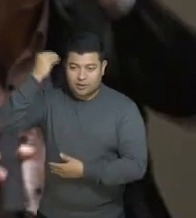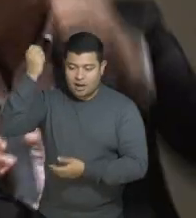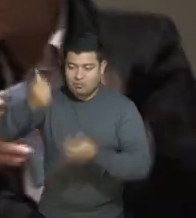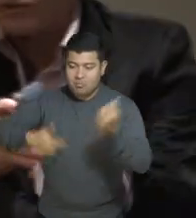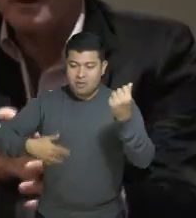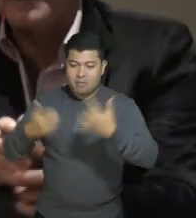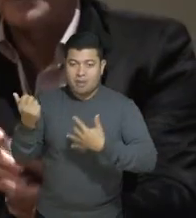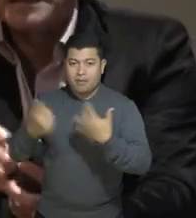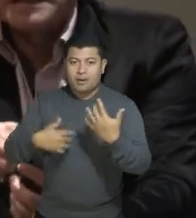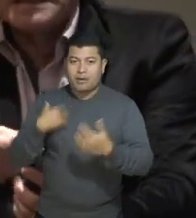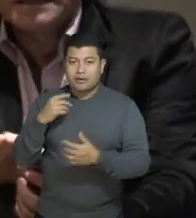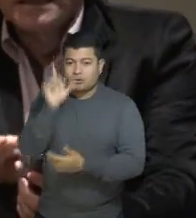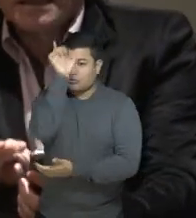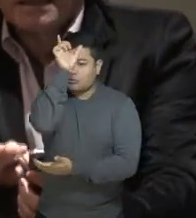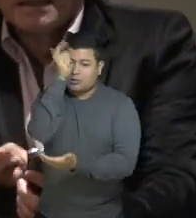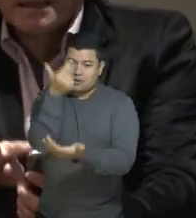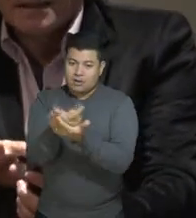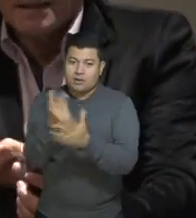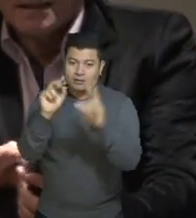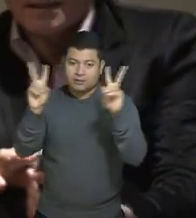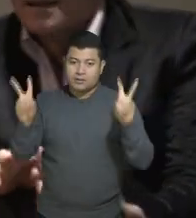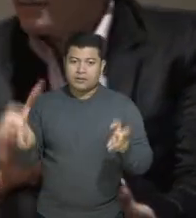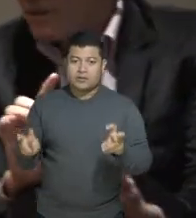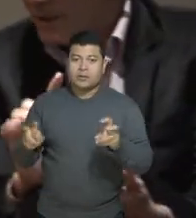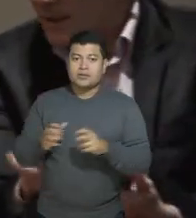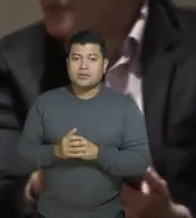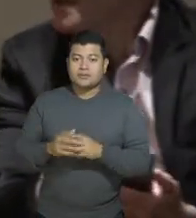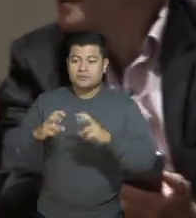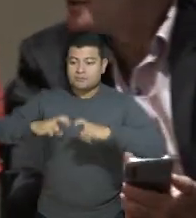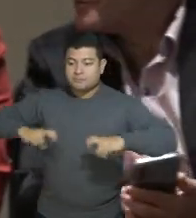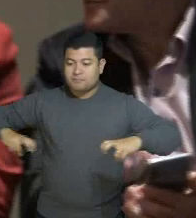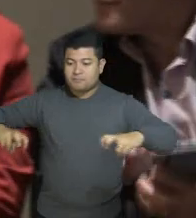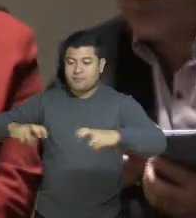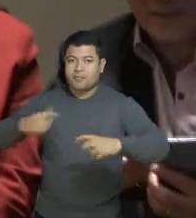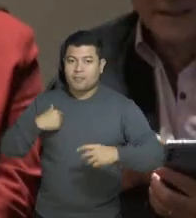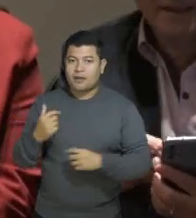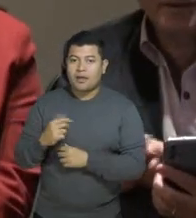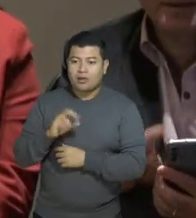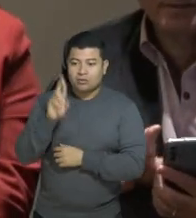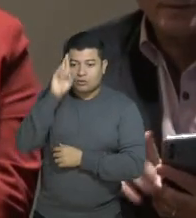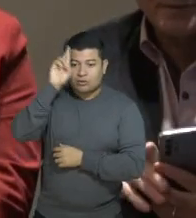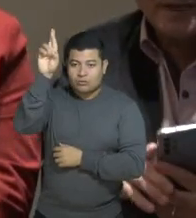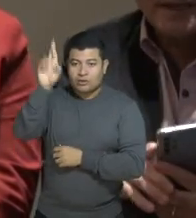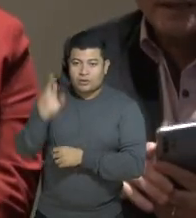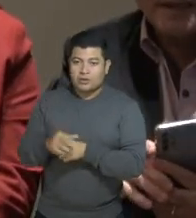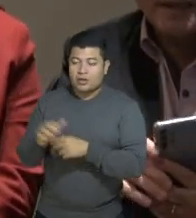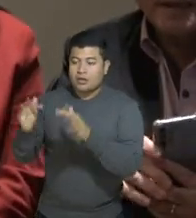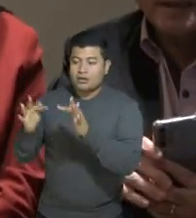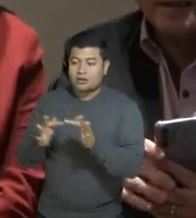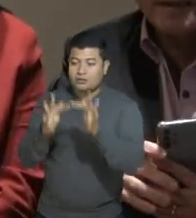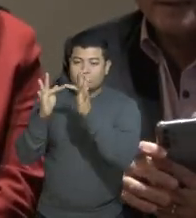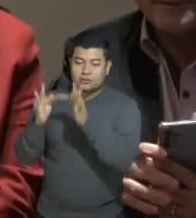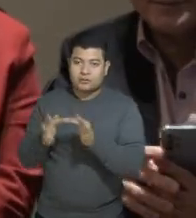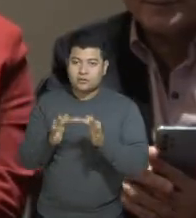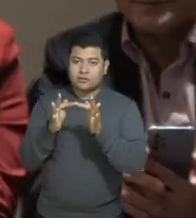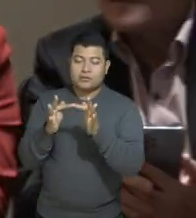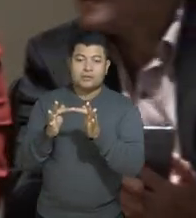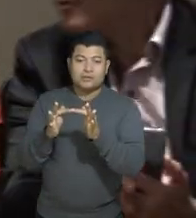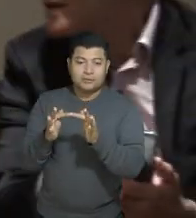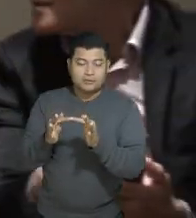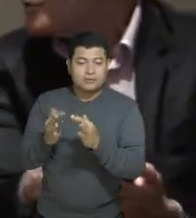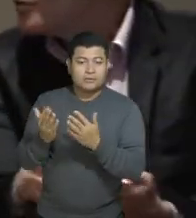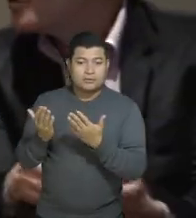com dislexia nessa mesa redonda. Atualmente, eu sou supervisora na Fundação Catarinense de Educação